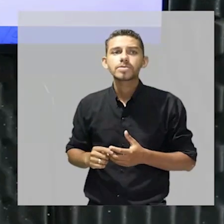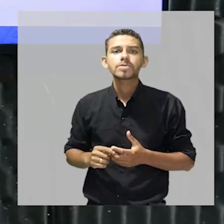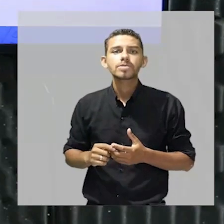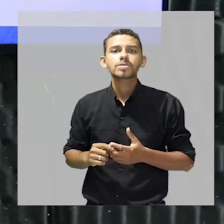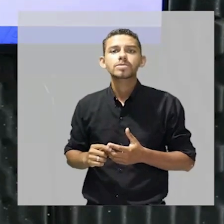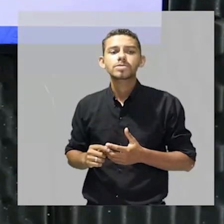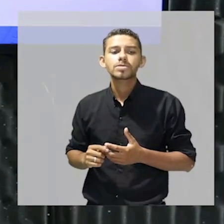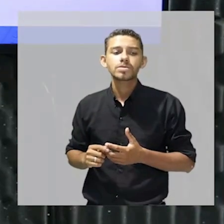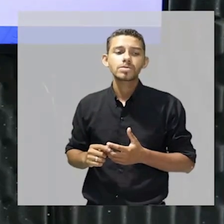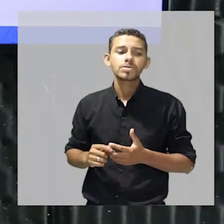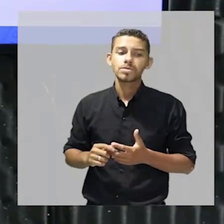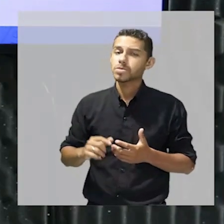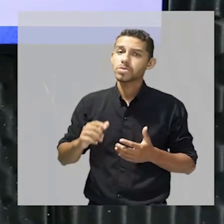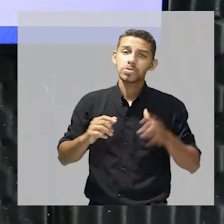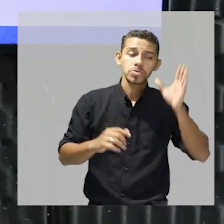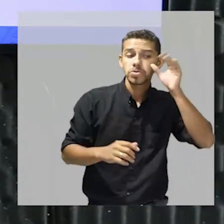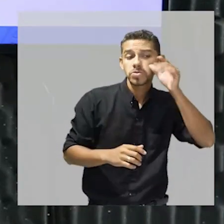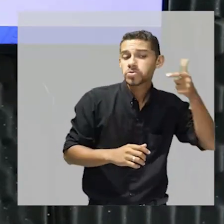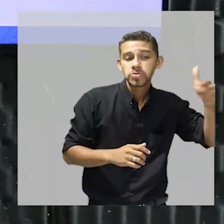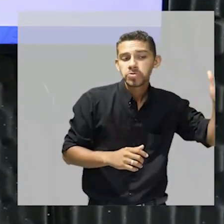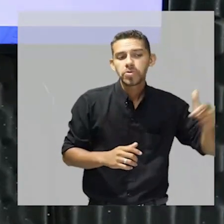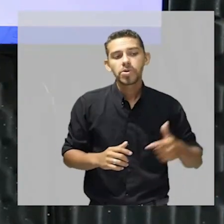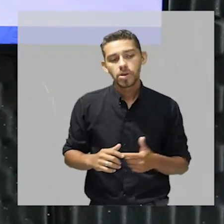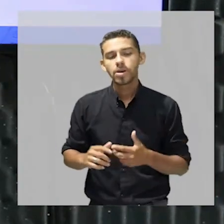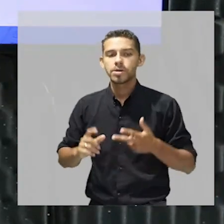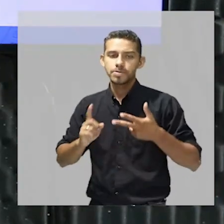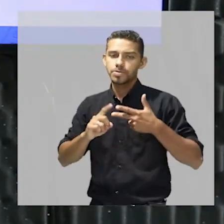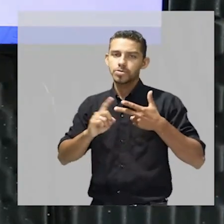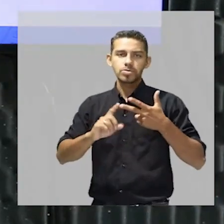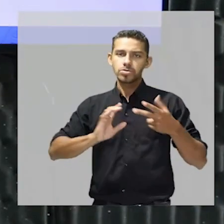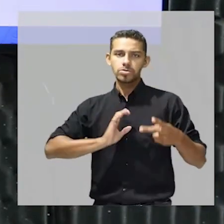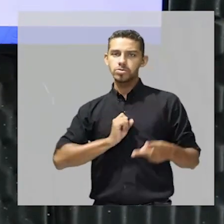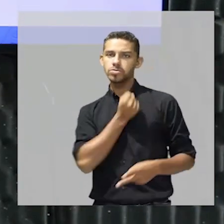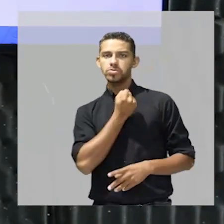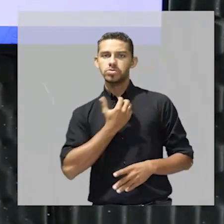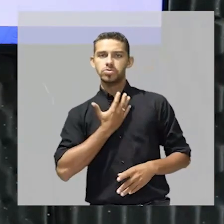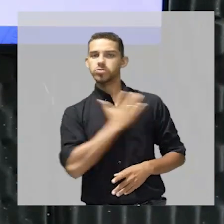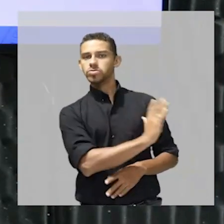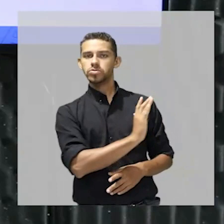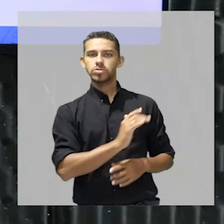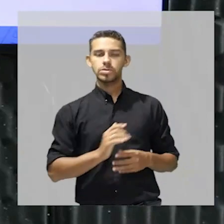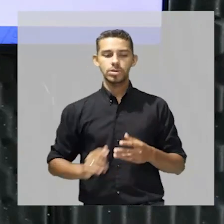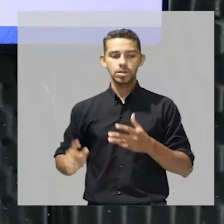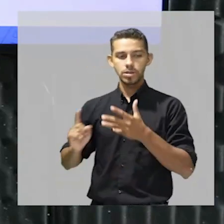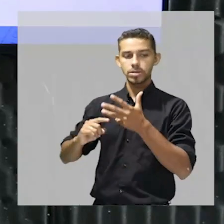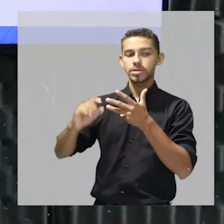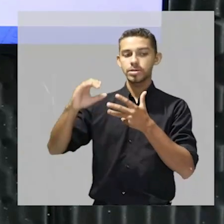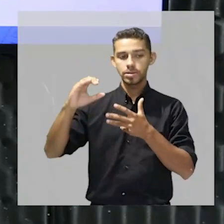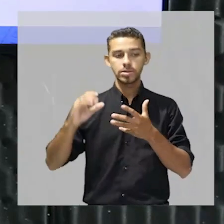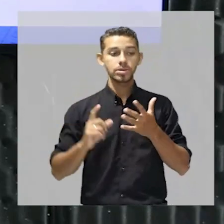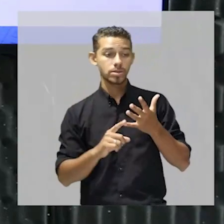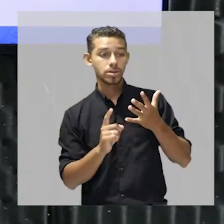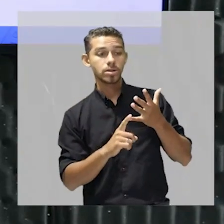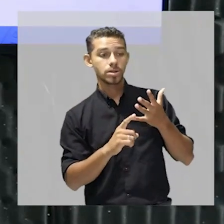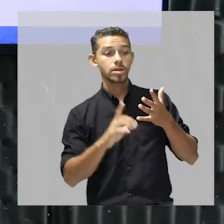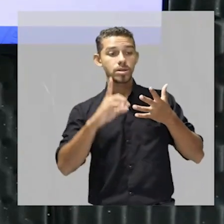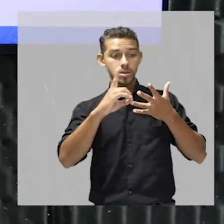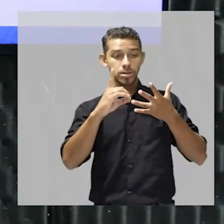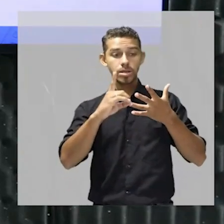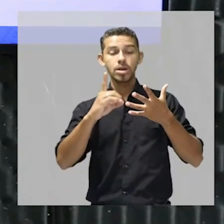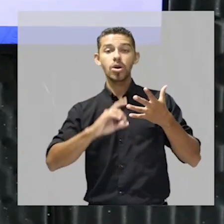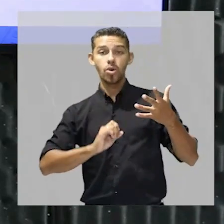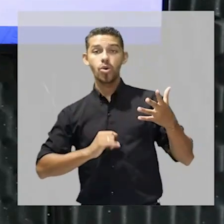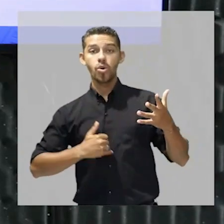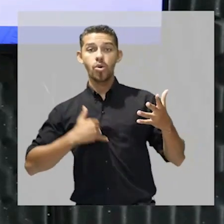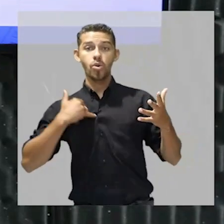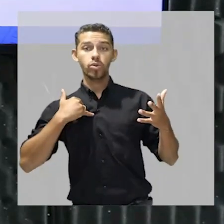desinteressa eu sei o que é que eu não mostro interesse repúdio aquilo que eu abomino aí eu sei o que é orgulho e seu